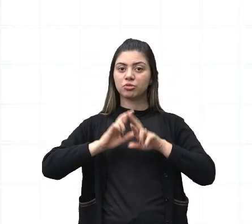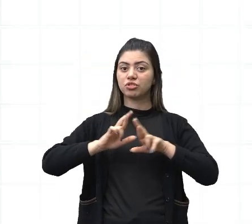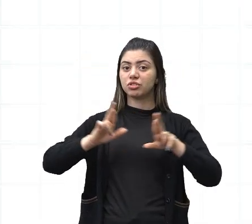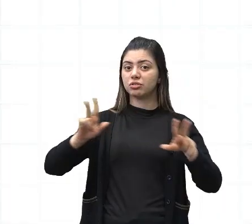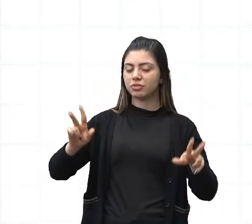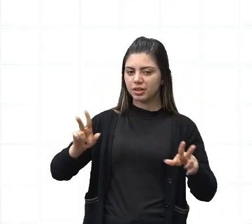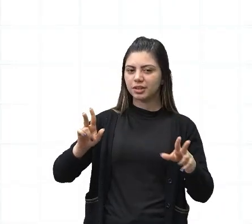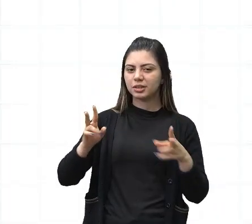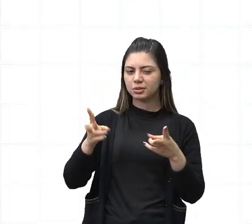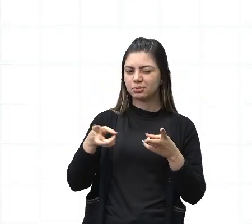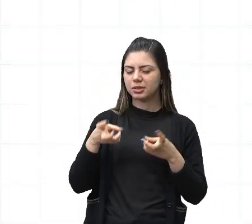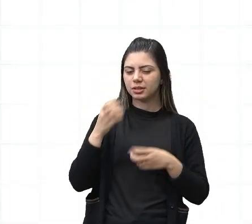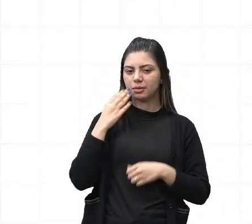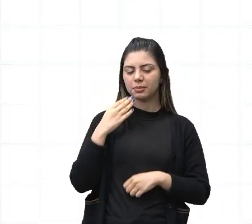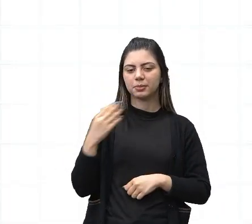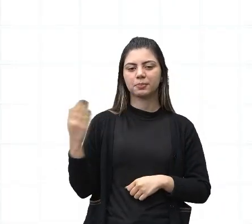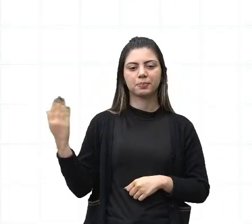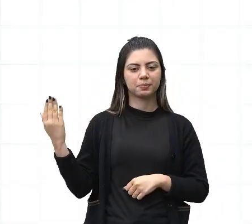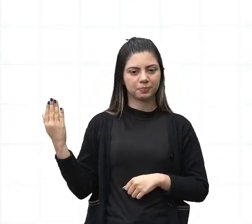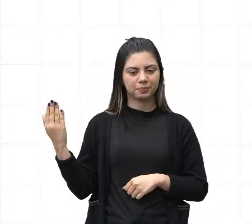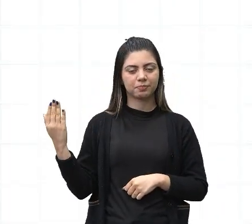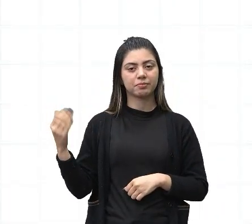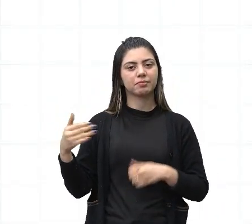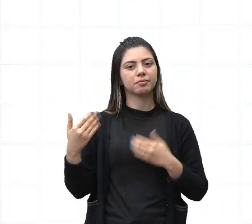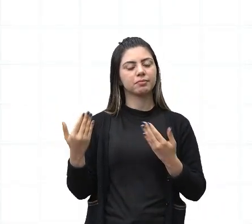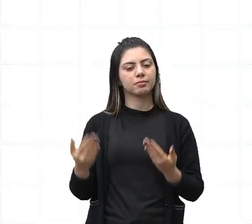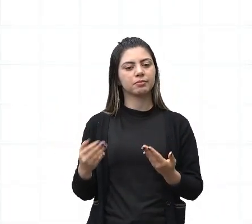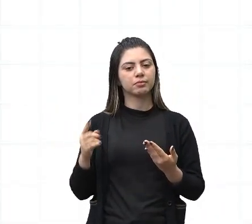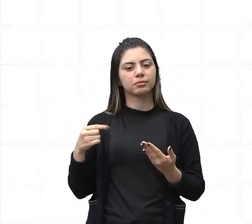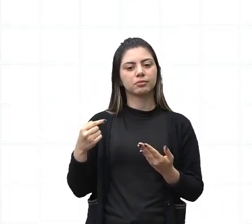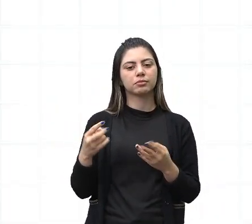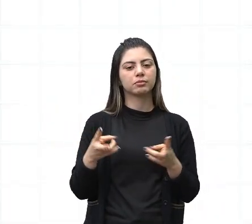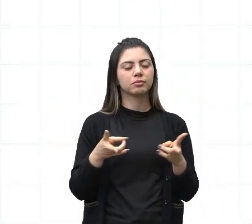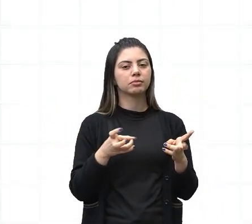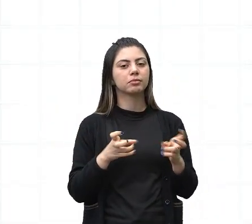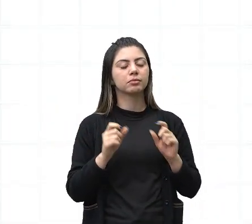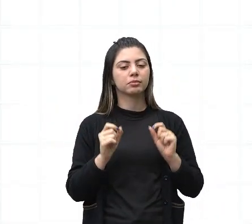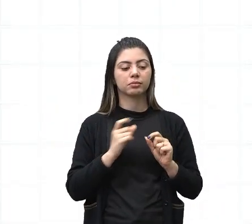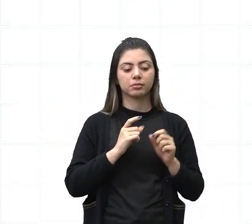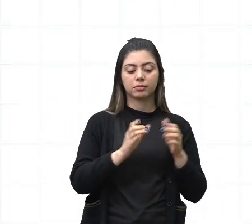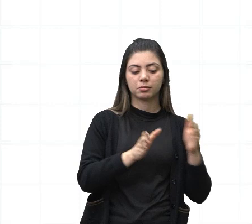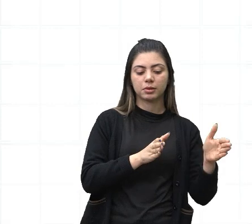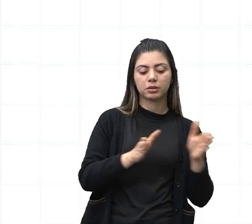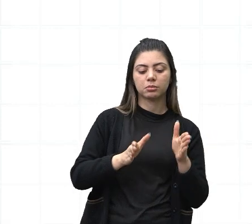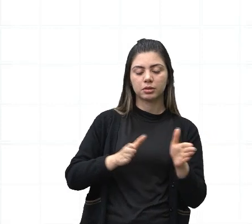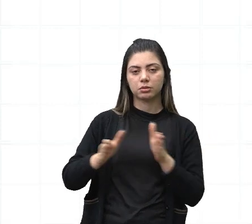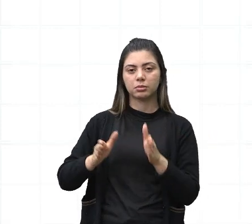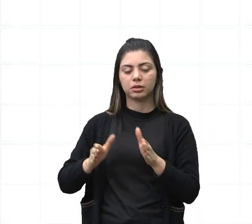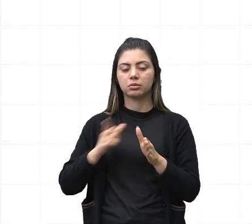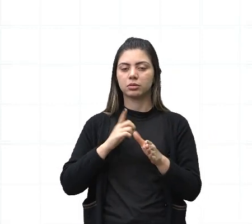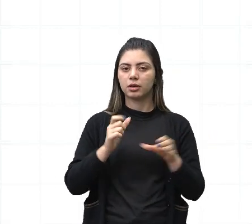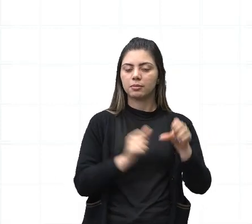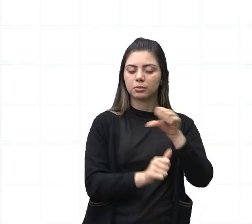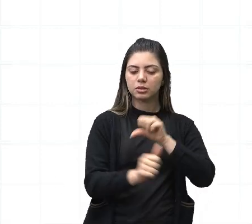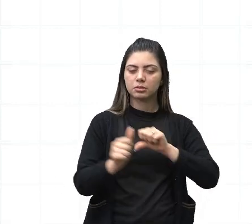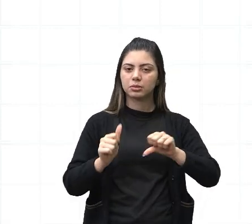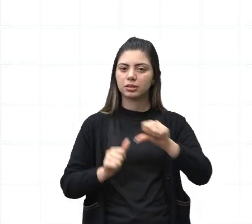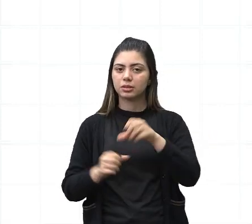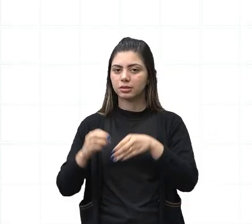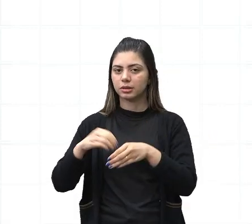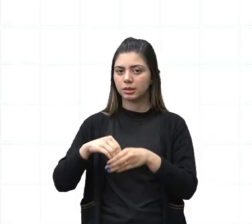mais arredondado. Né? Então, a gente percebe que, conforme a história vai modificando,